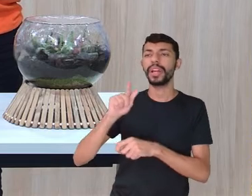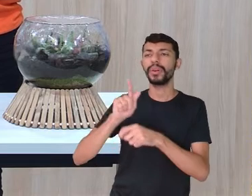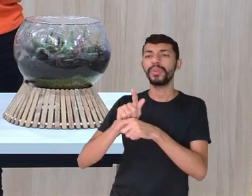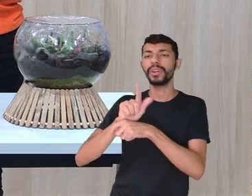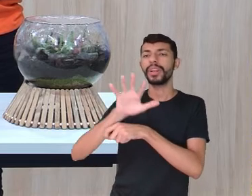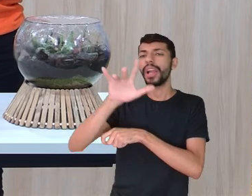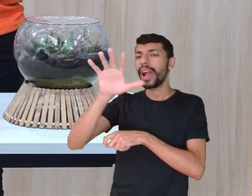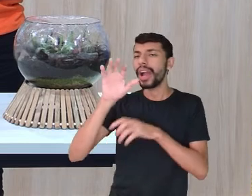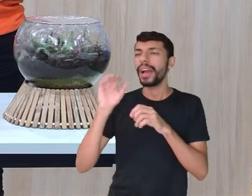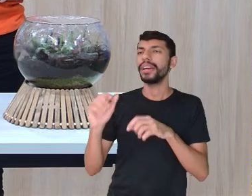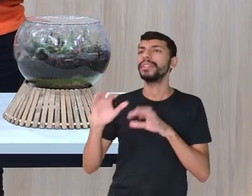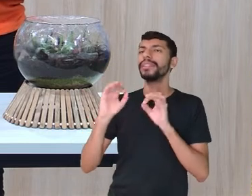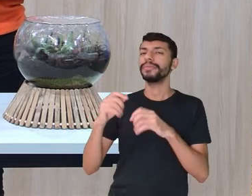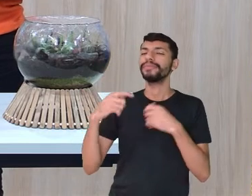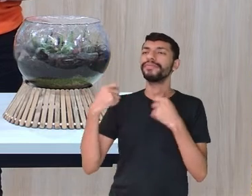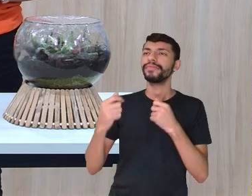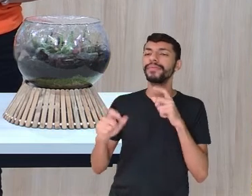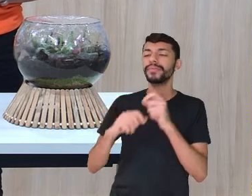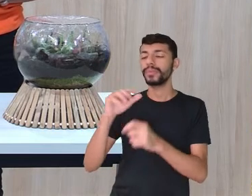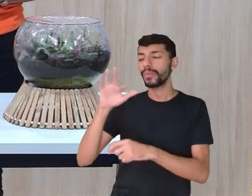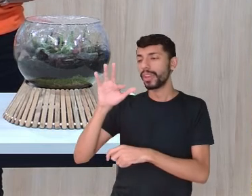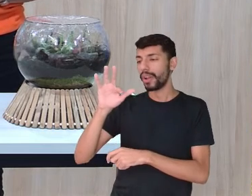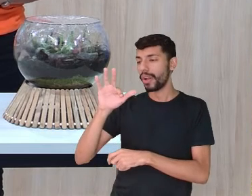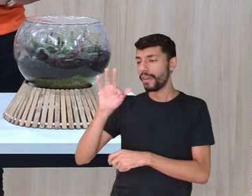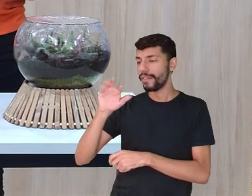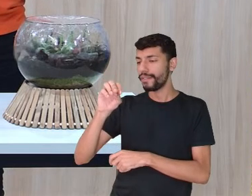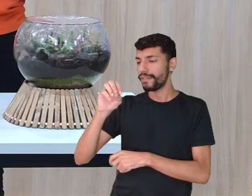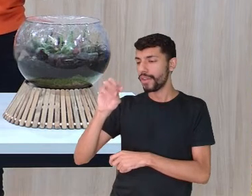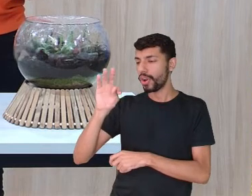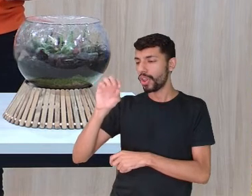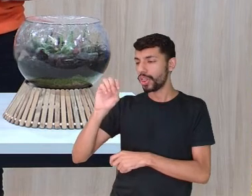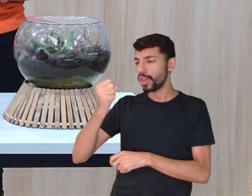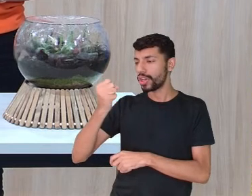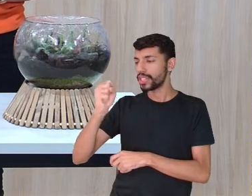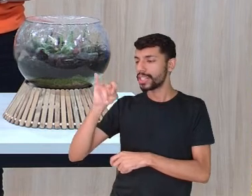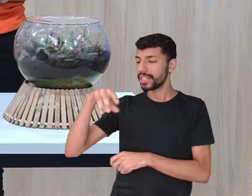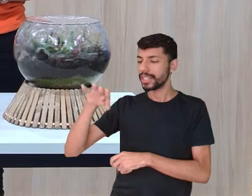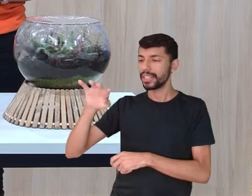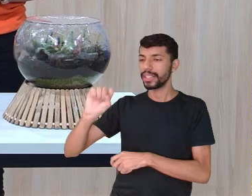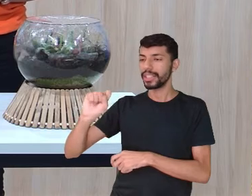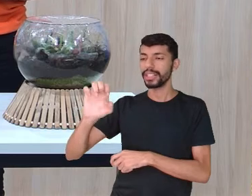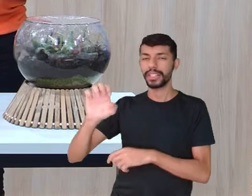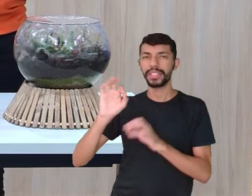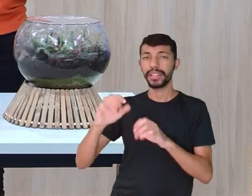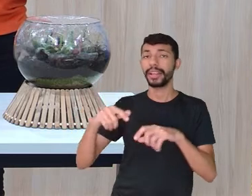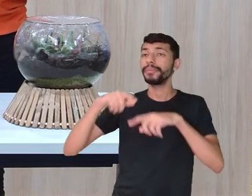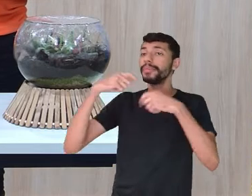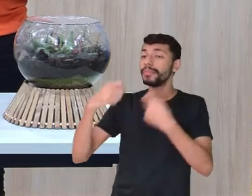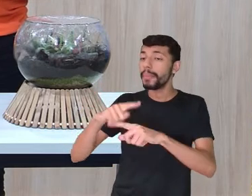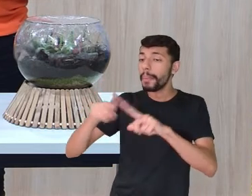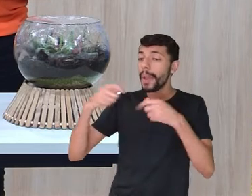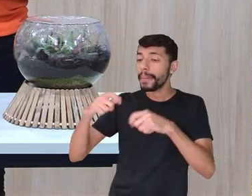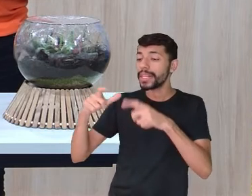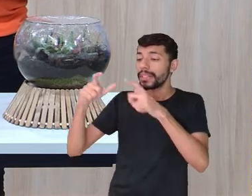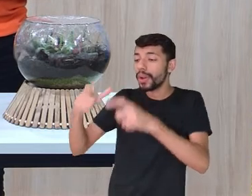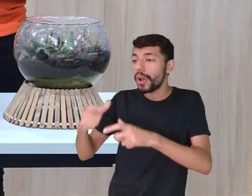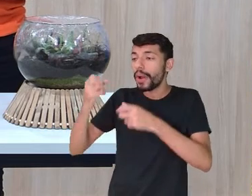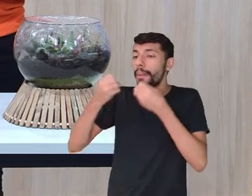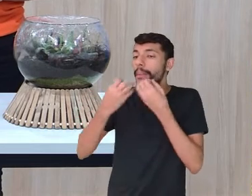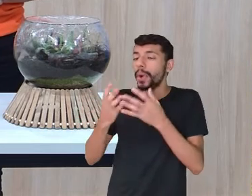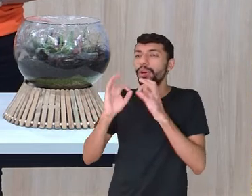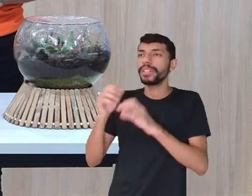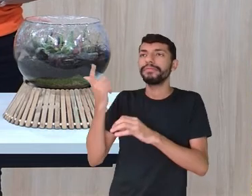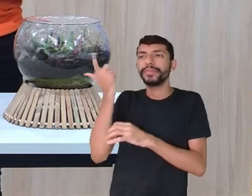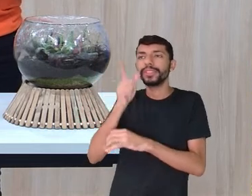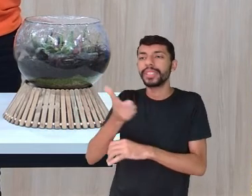produzir, realizar a fotossíntese, que ela produz o seu próprio alimento. Mas ela tem que estar num ambiente agradável, um ambiente que ela possa ter